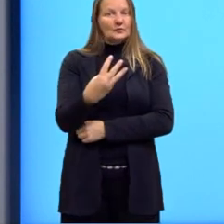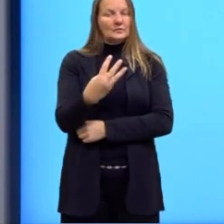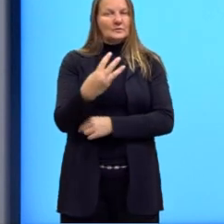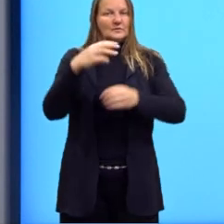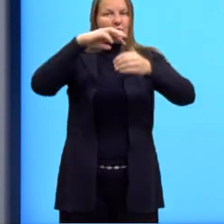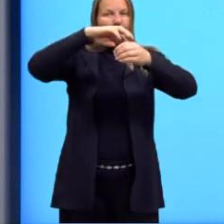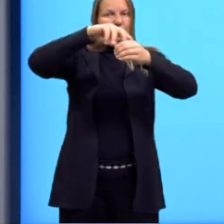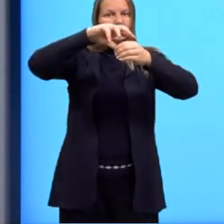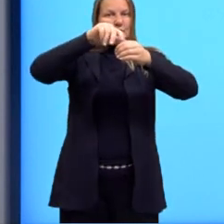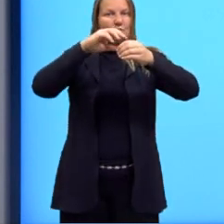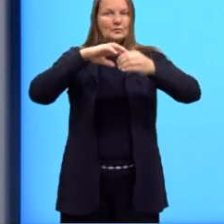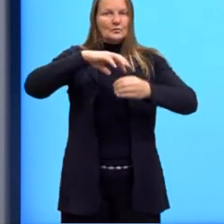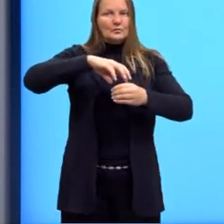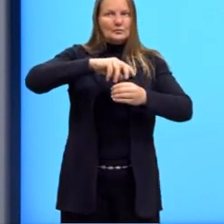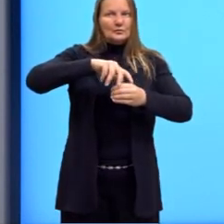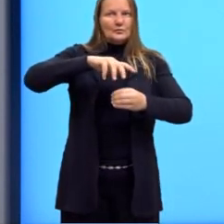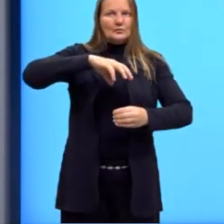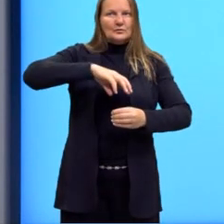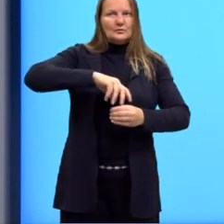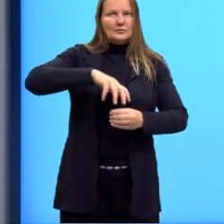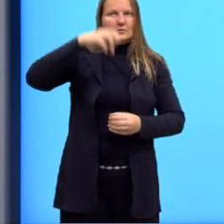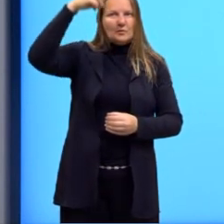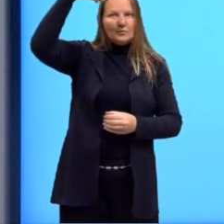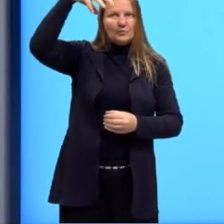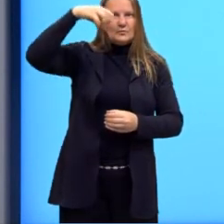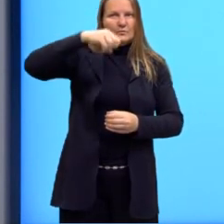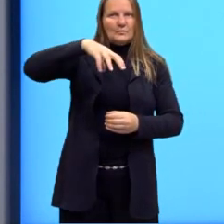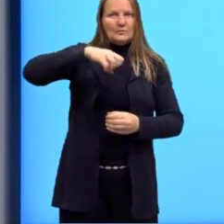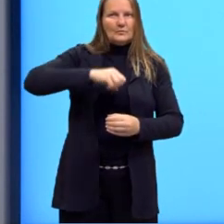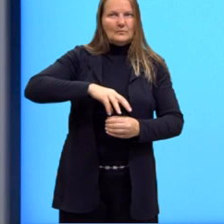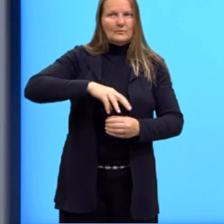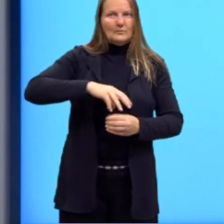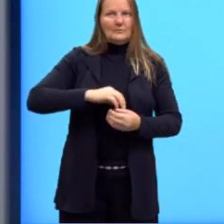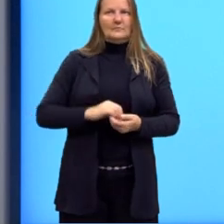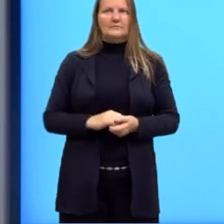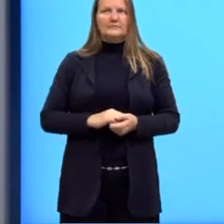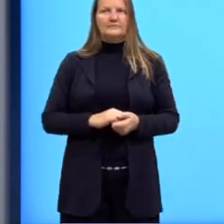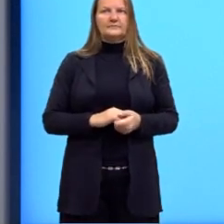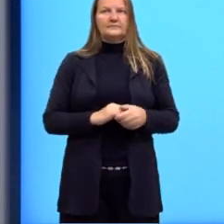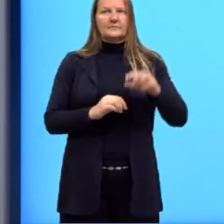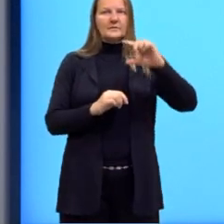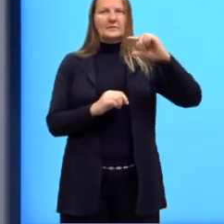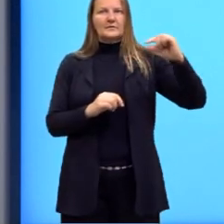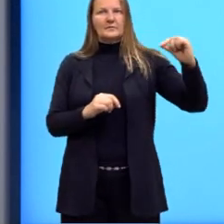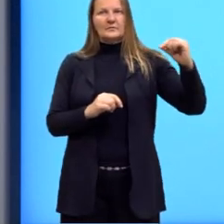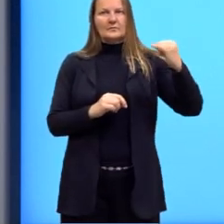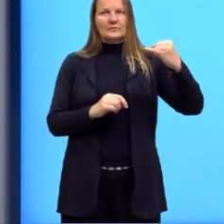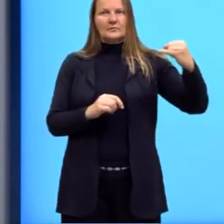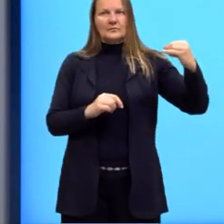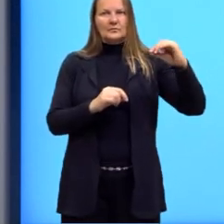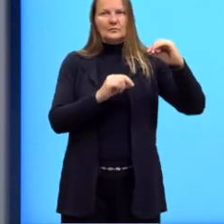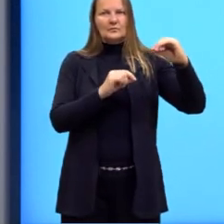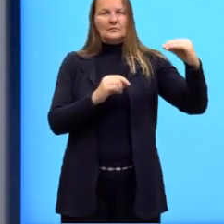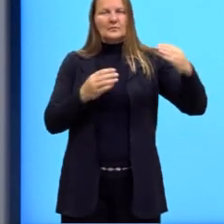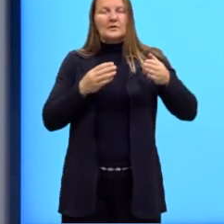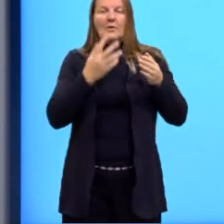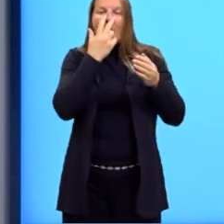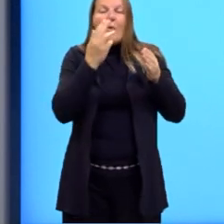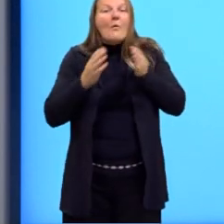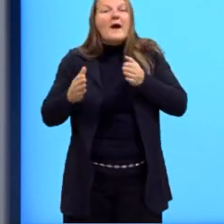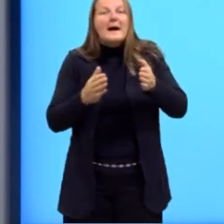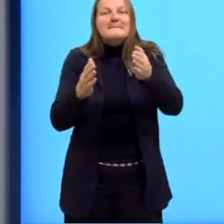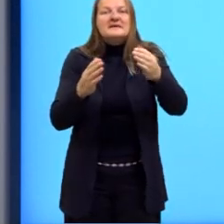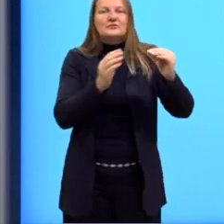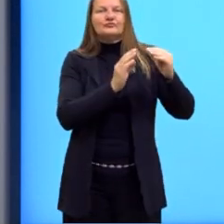fossem três lâmpadas e o que que acontece né com a corrente aqui né ela vai se separar por três caminhos e depois ela se junta aqui novamente